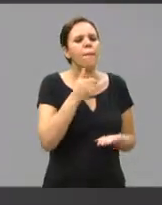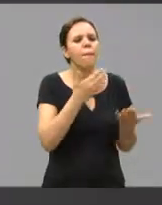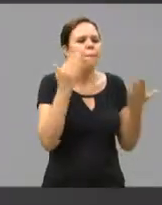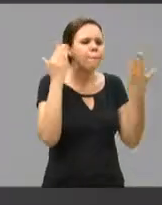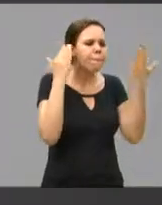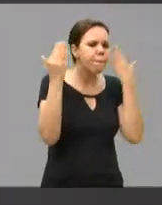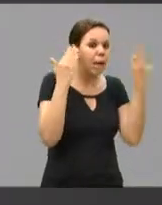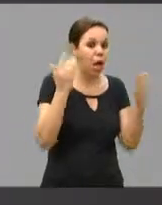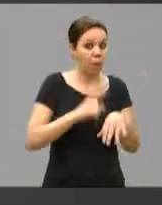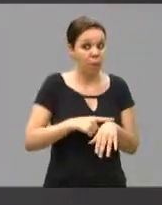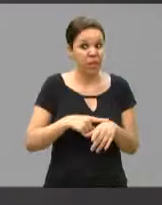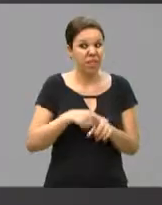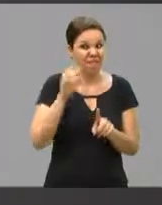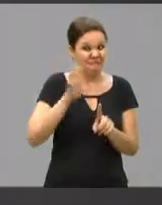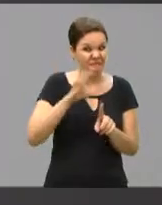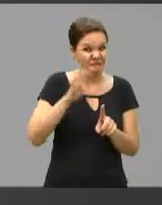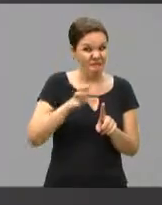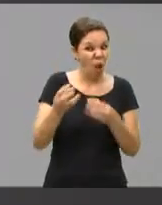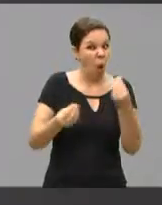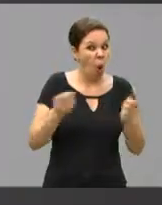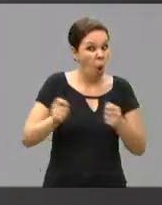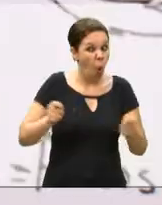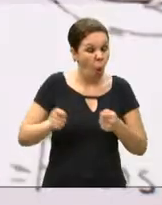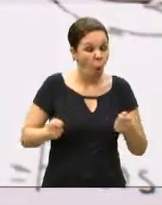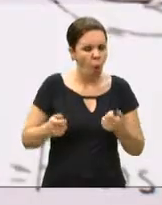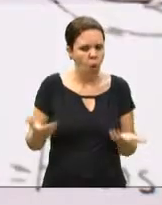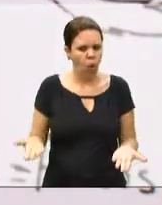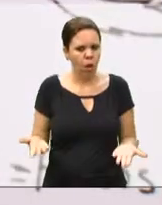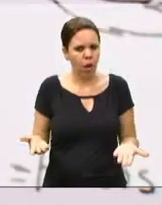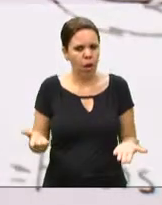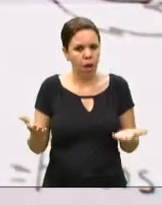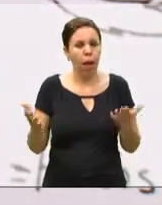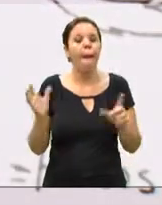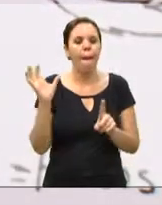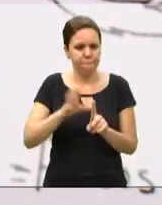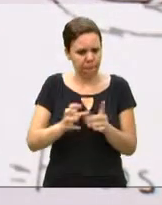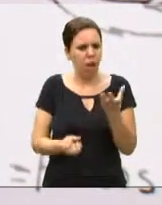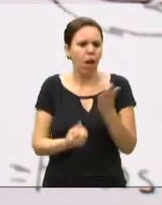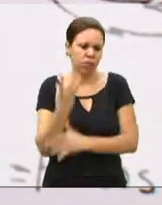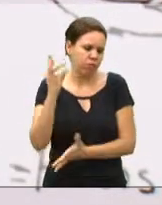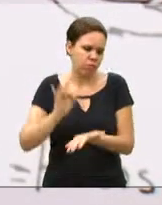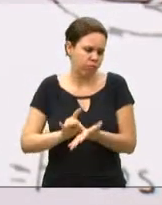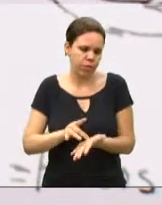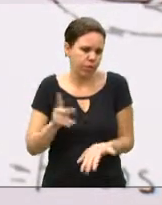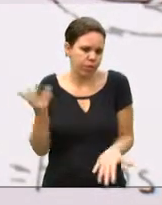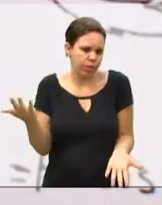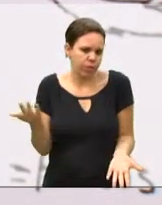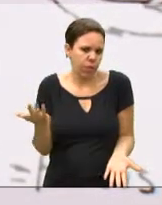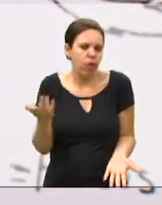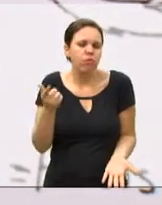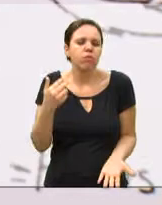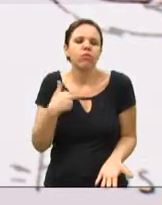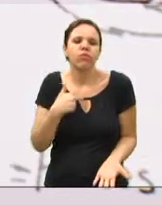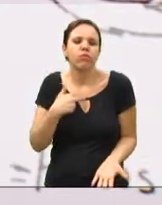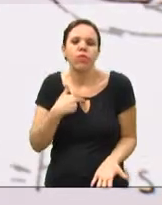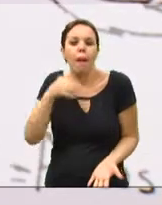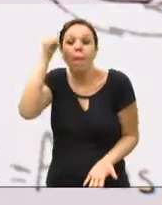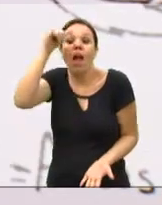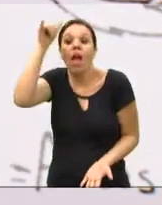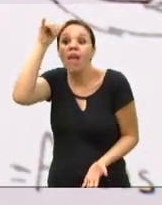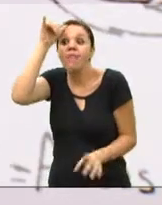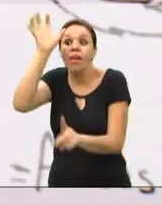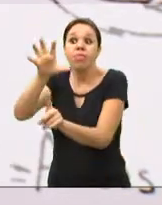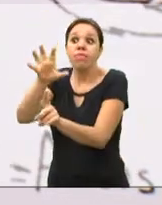é um momento de muita pressão, né? Como lidar com isso? A pressão ela existe, na verdade não tem como você tirar essa pressão de cima dos